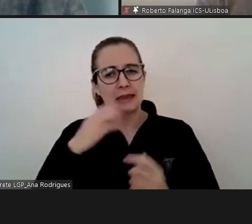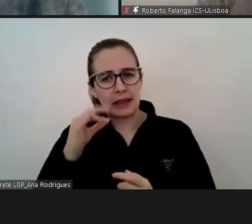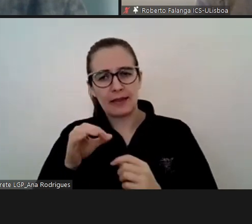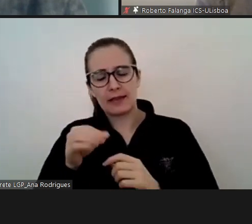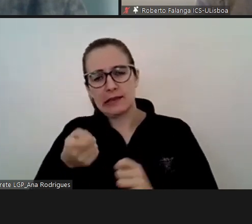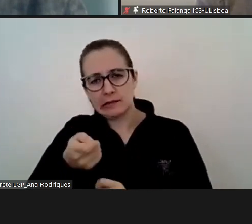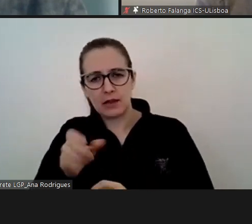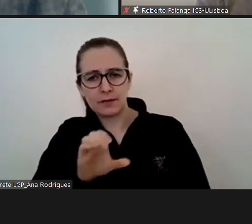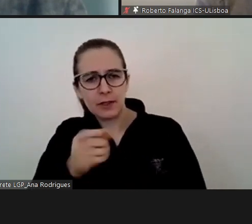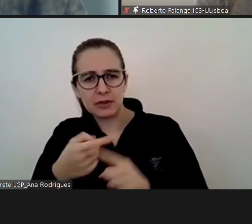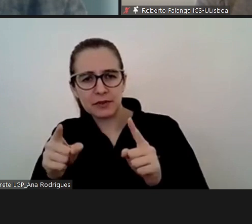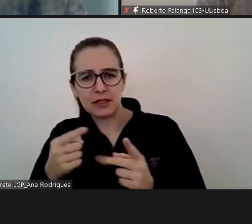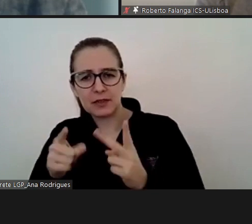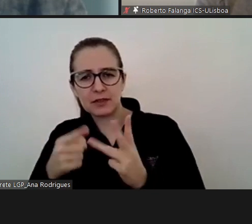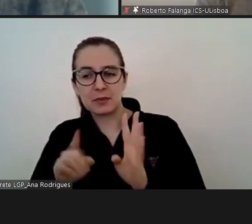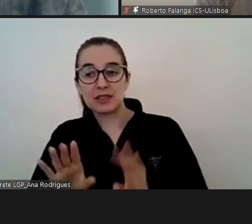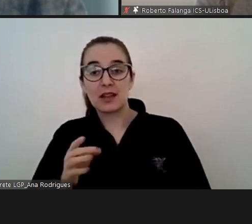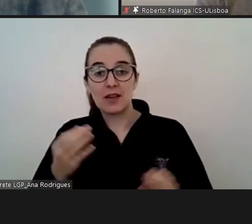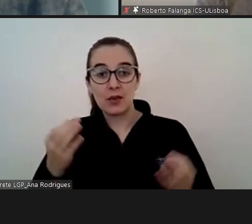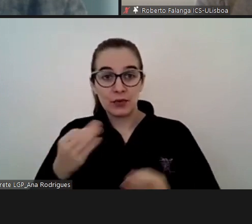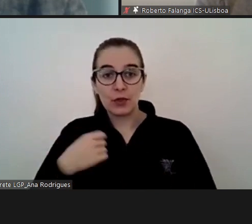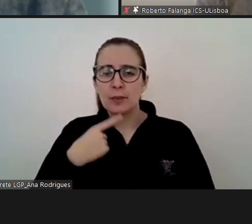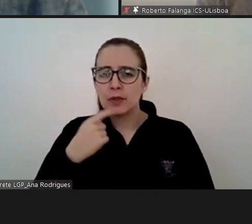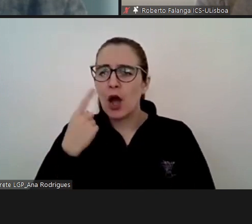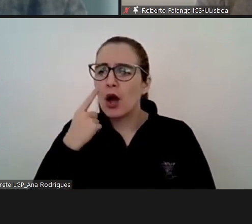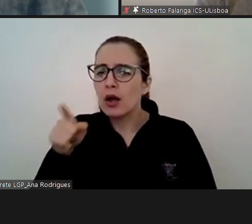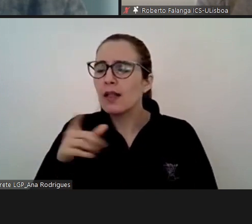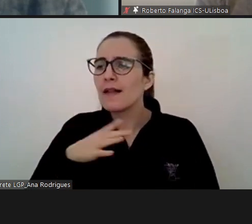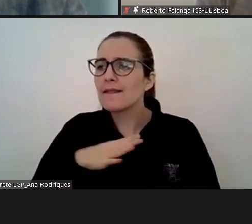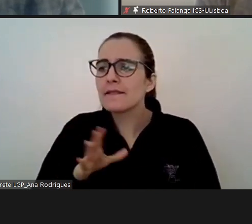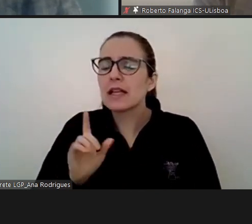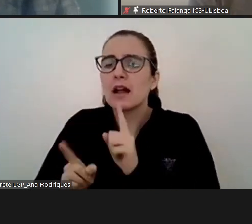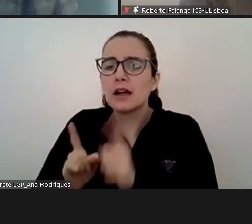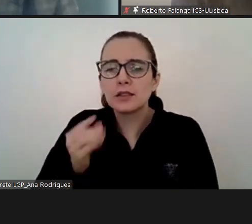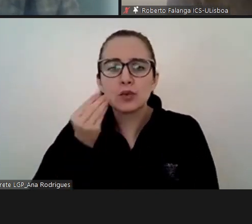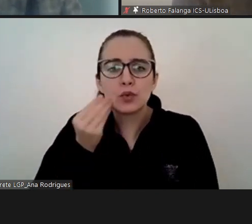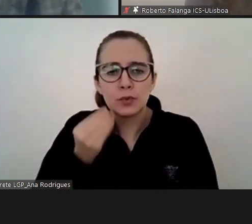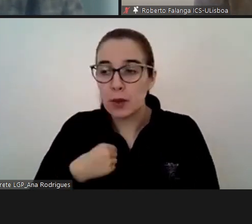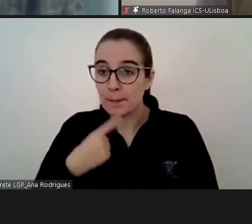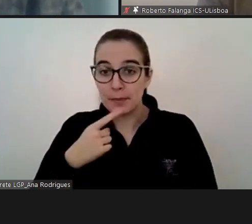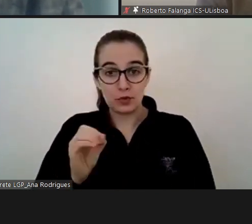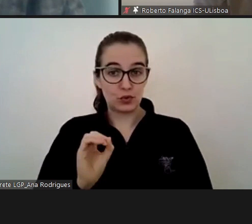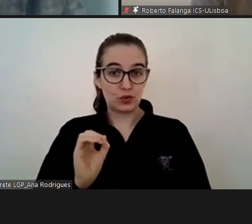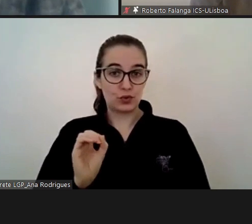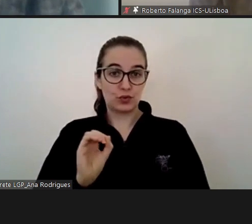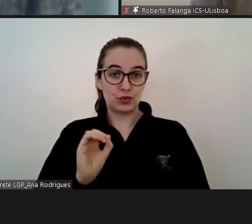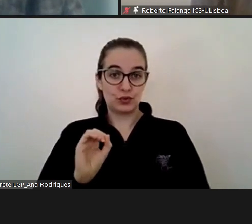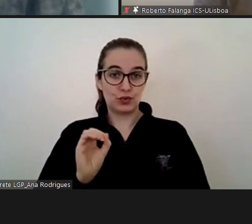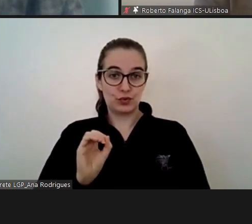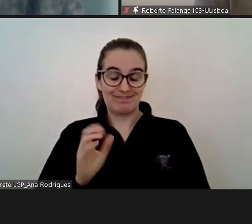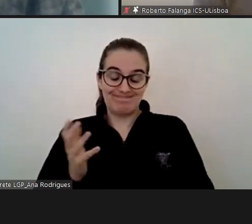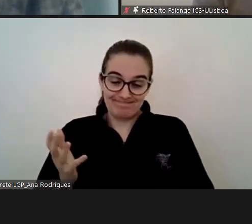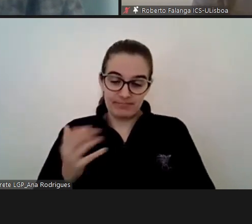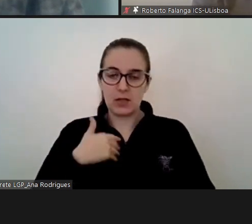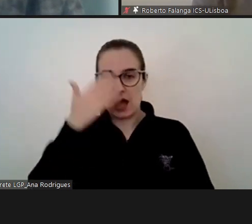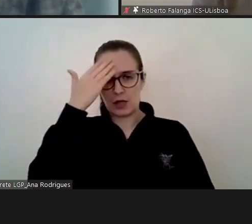etc, etc. Mas nós não estamos a perguntar aos cidadãos como é que querem participar na democracia. E eu acho que a